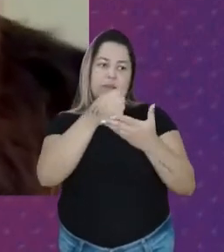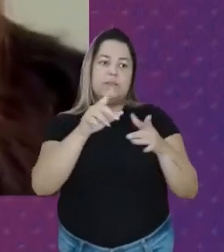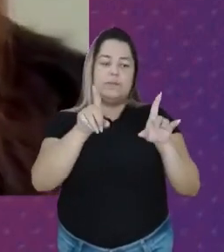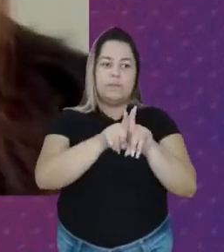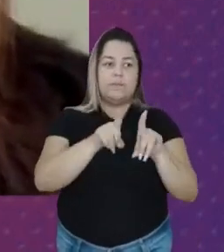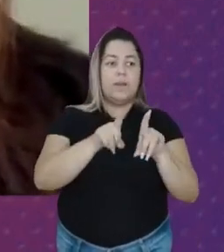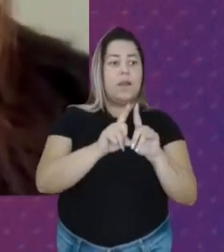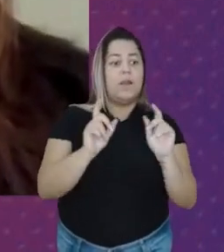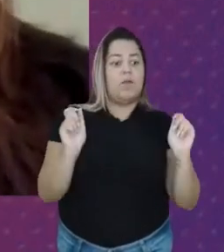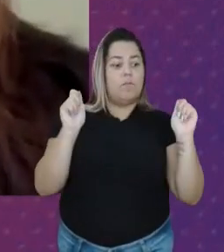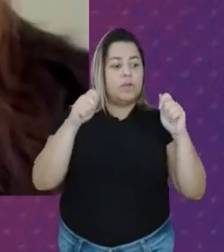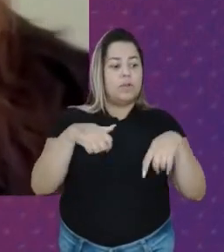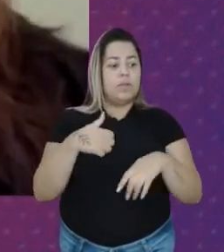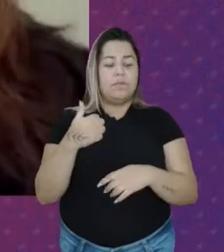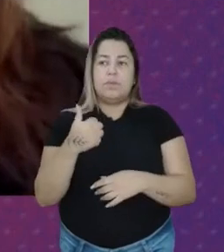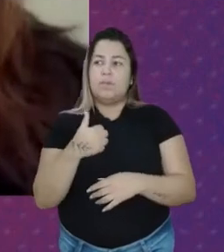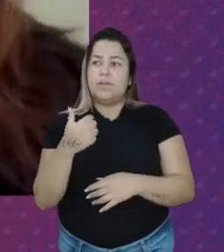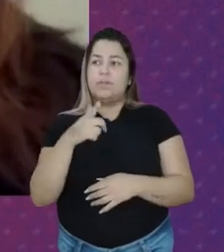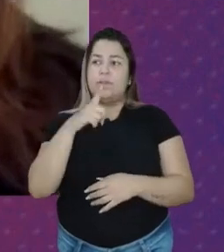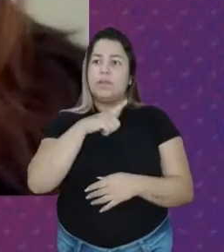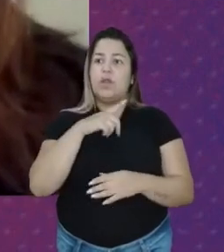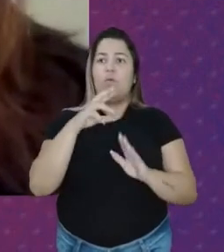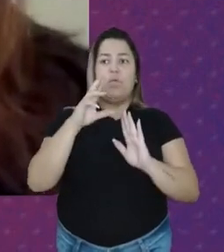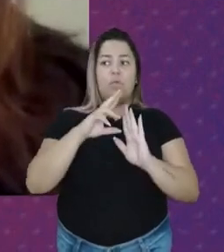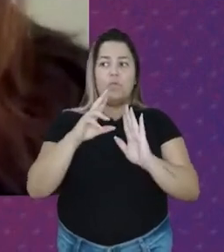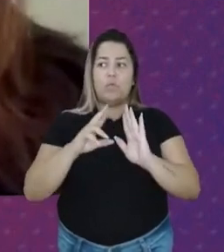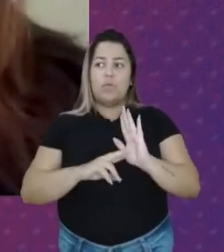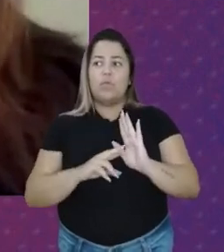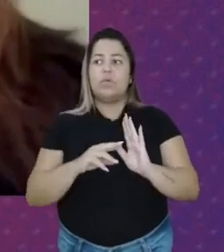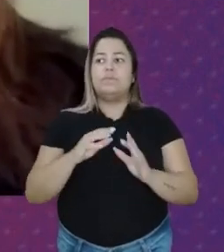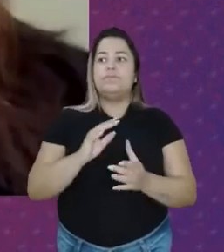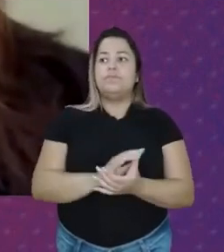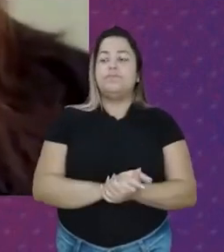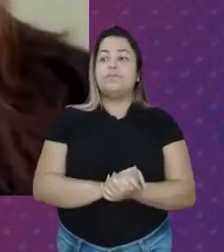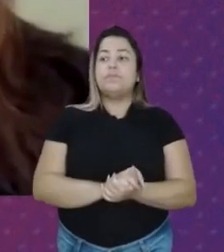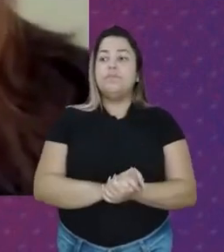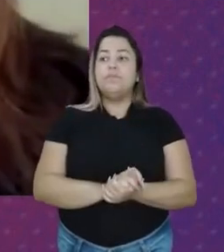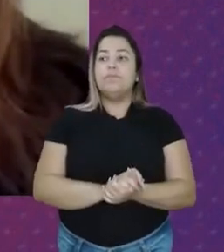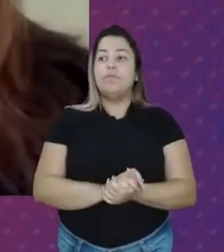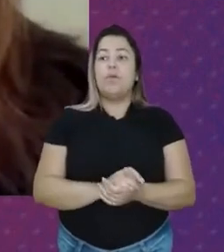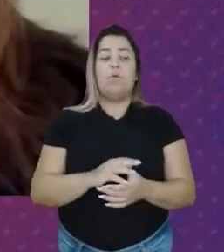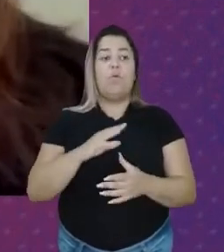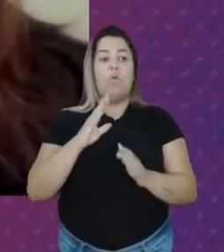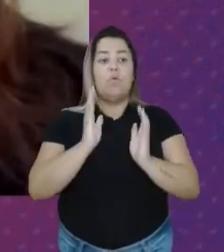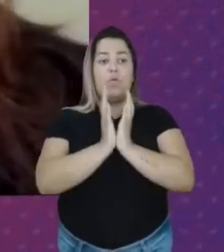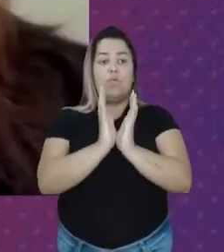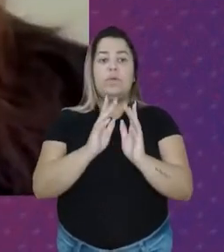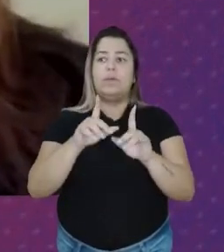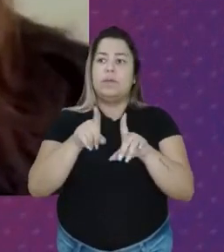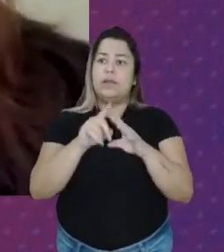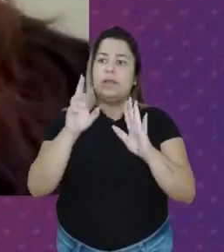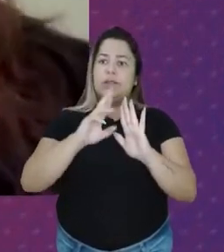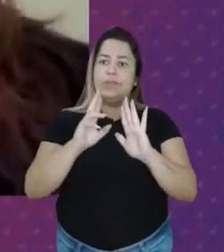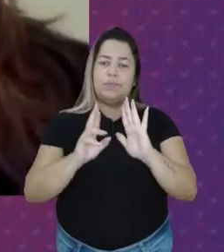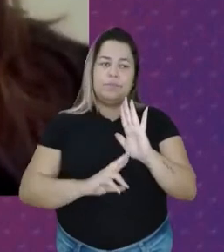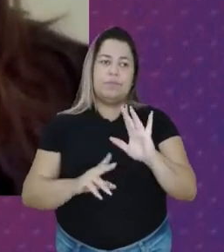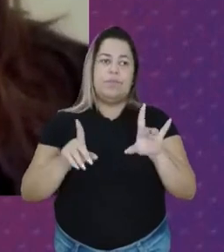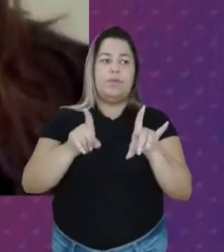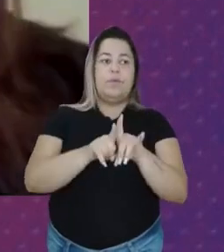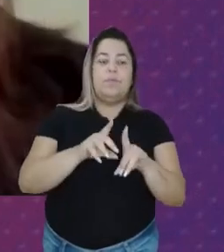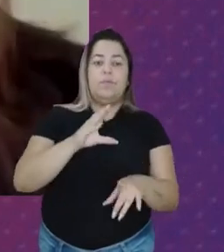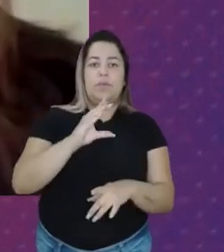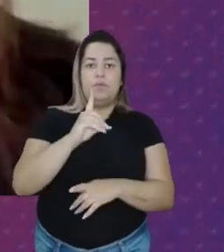você precisa primeiro ter o registro da sua candidatura, né? Então, quando o partido vai lá e registra a sua chapa de